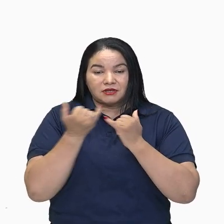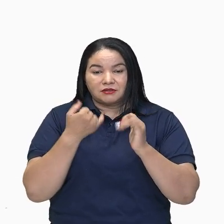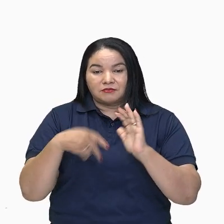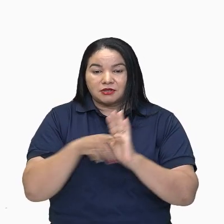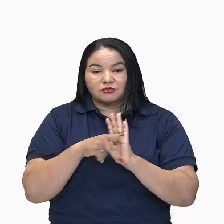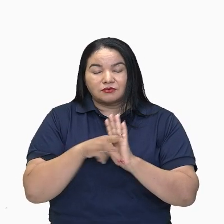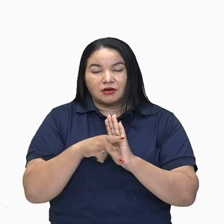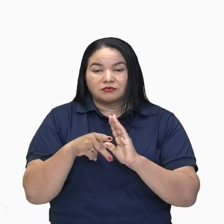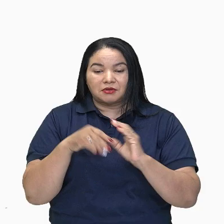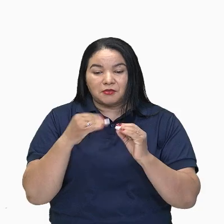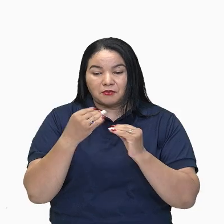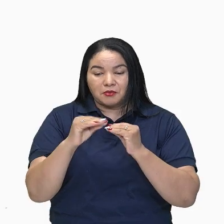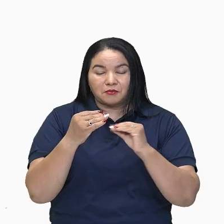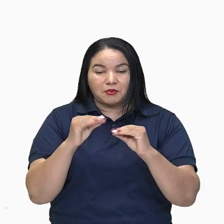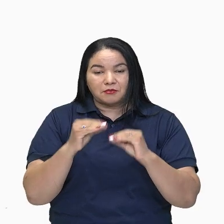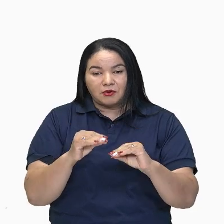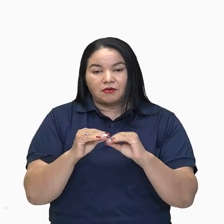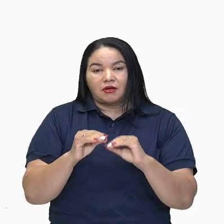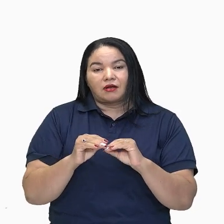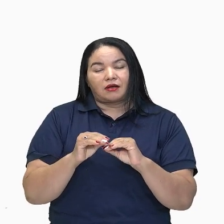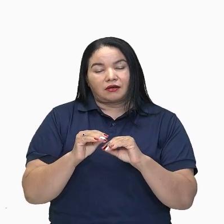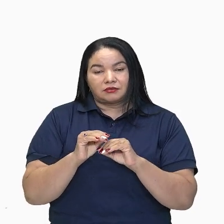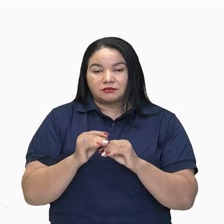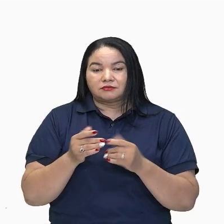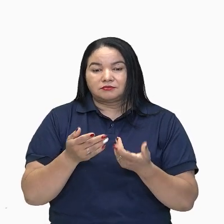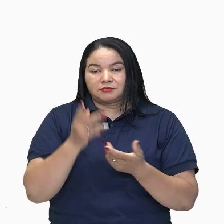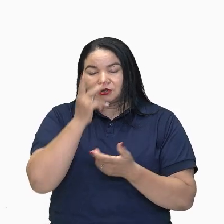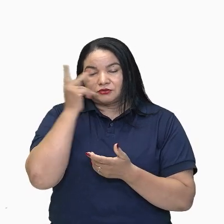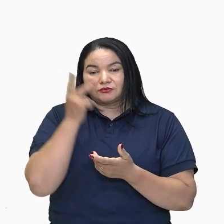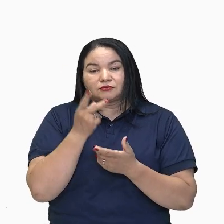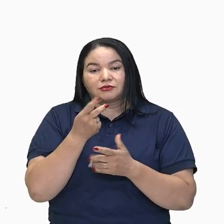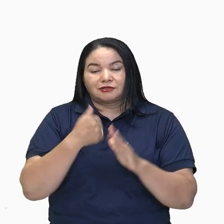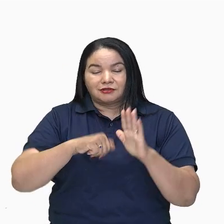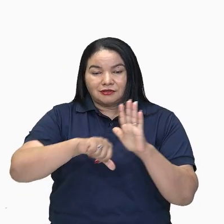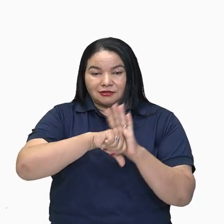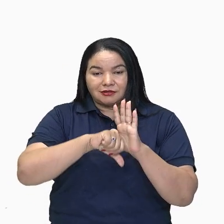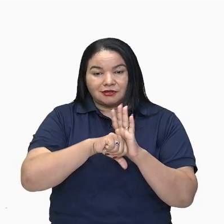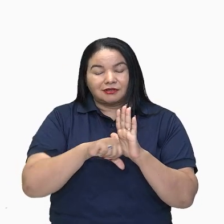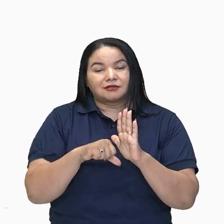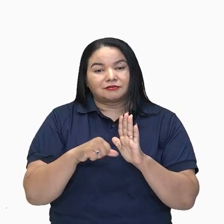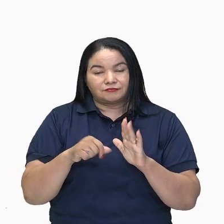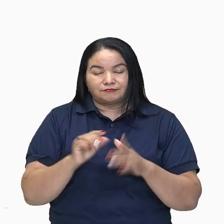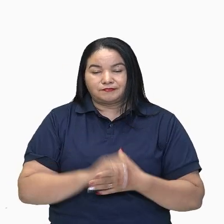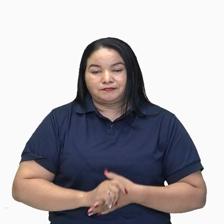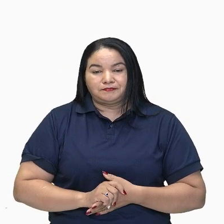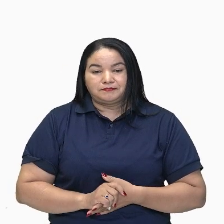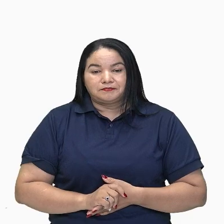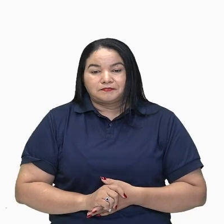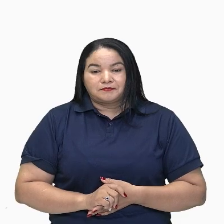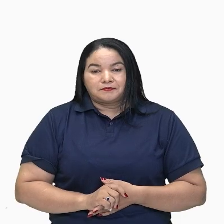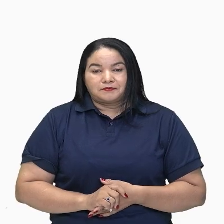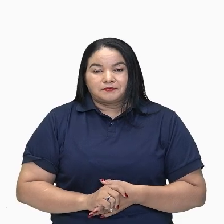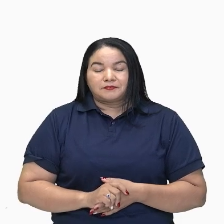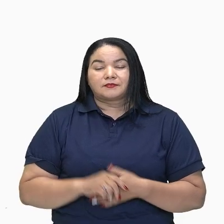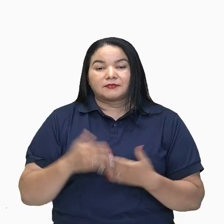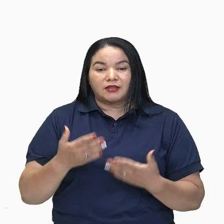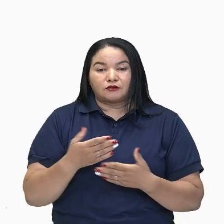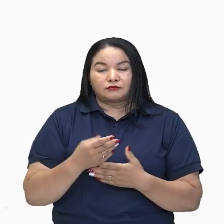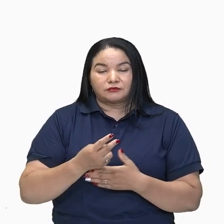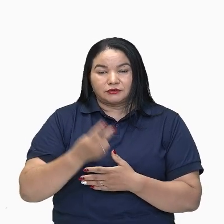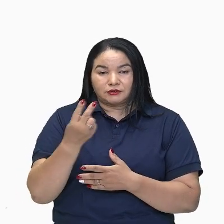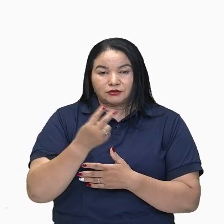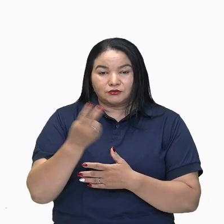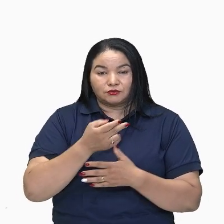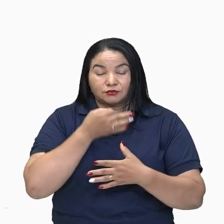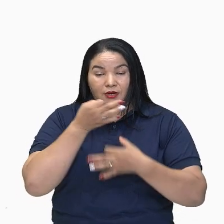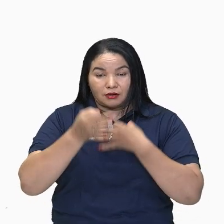entregam suas informações de bandeja para os criminosos. Então, observe que o segundo argumento que é apresentado